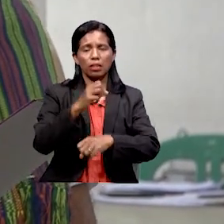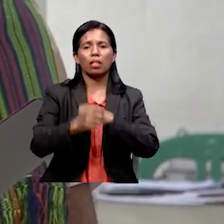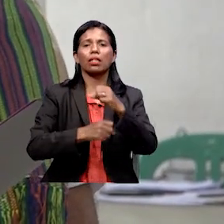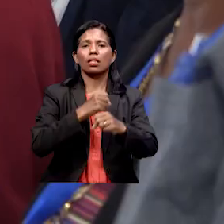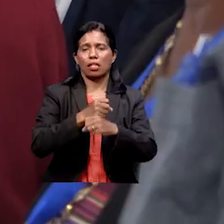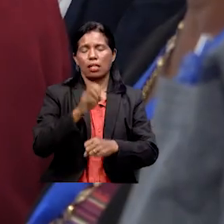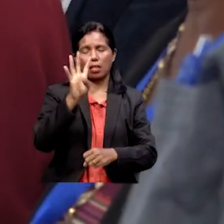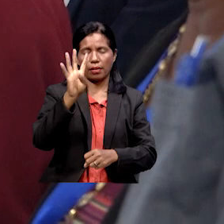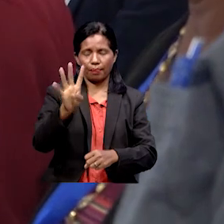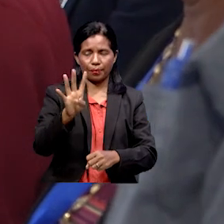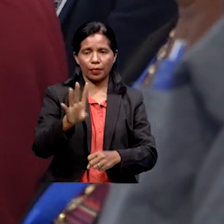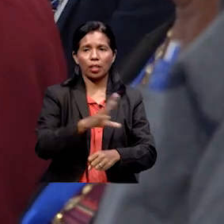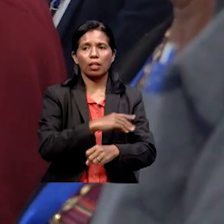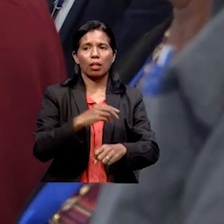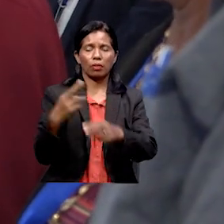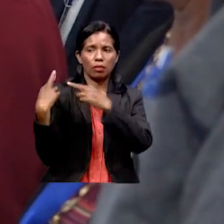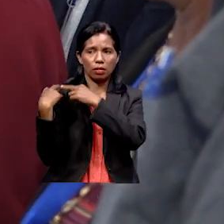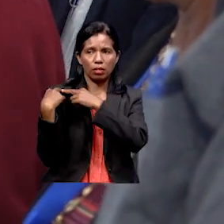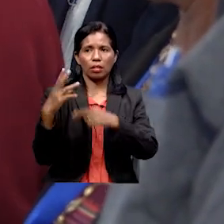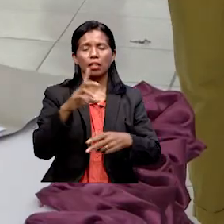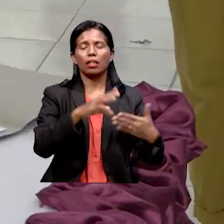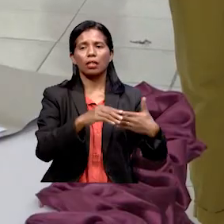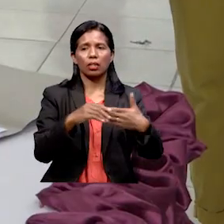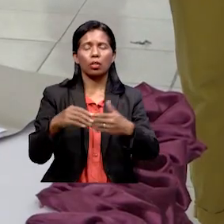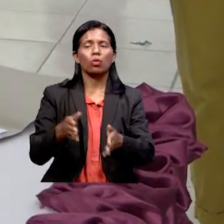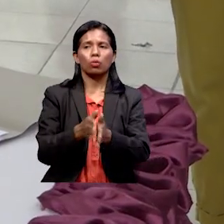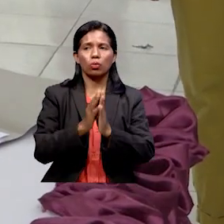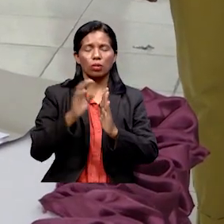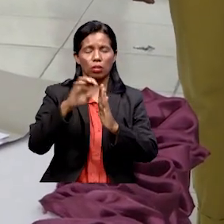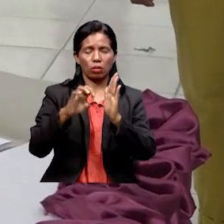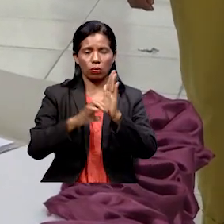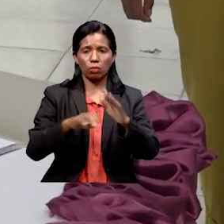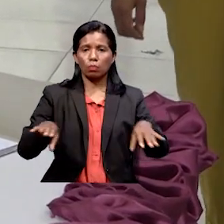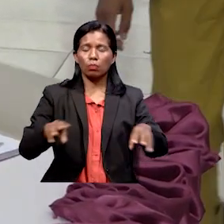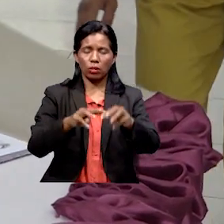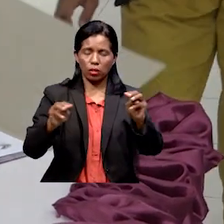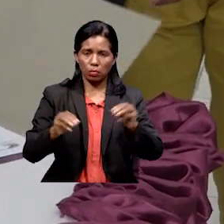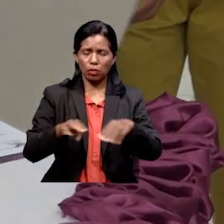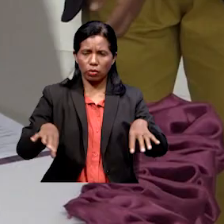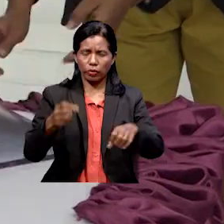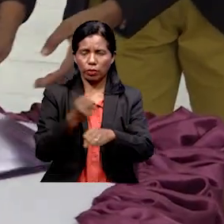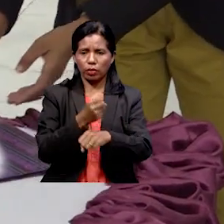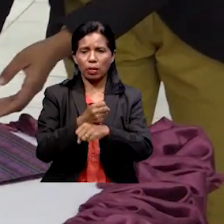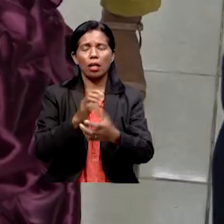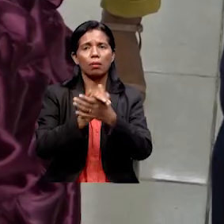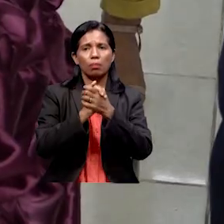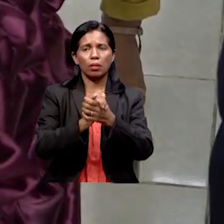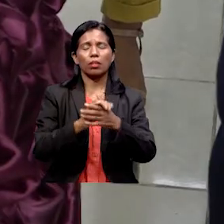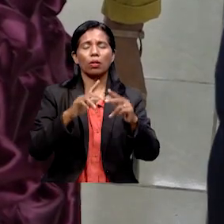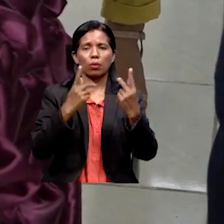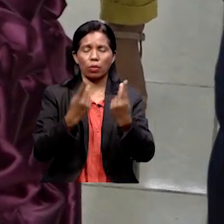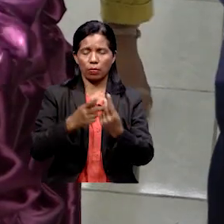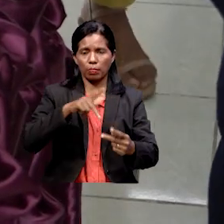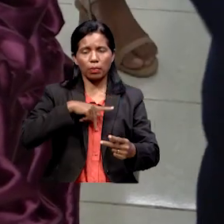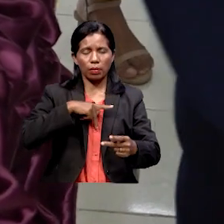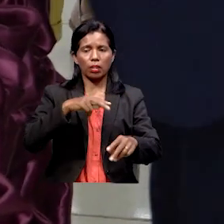foi posse líder Câmara Comércio e Indústria Timor-Leste, russo estrutura municipal, ato serviço Macas, Nunebele Hamete em setor privado e a